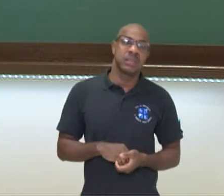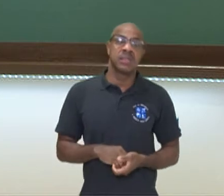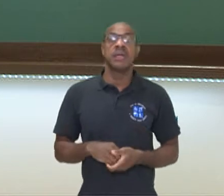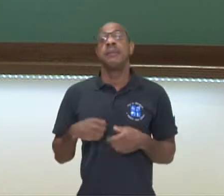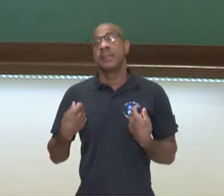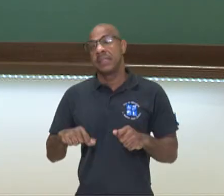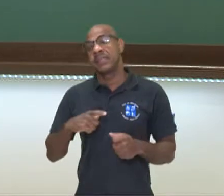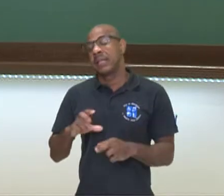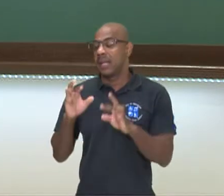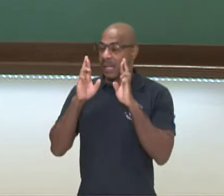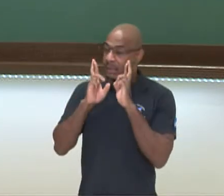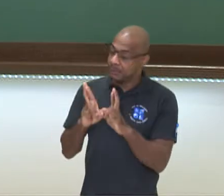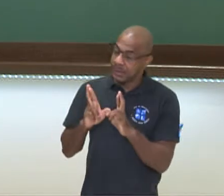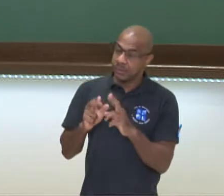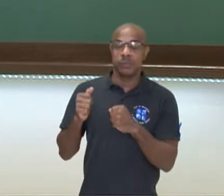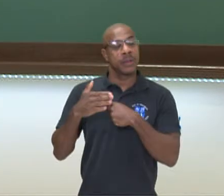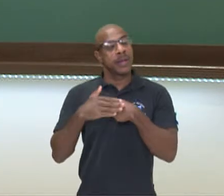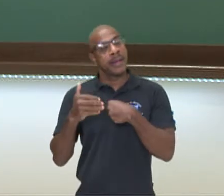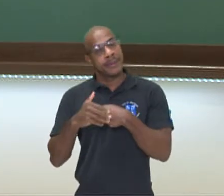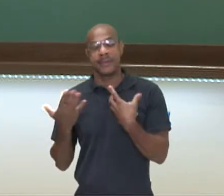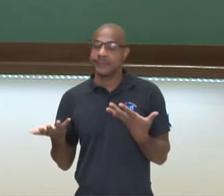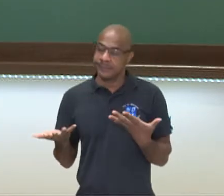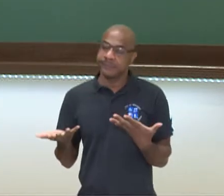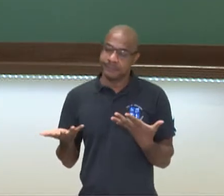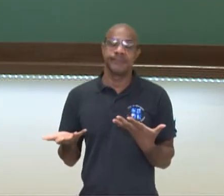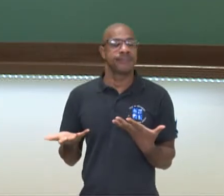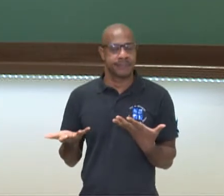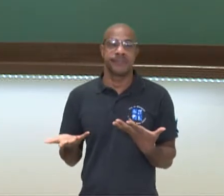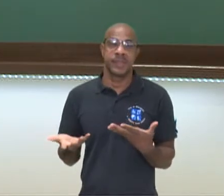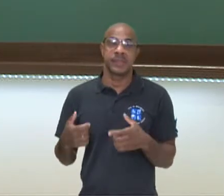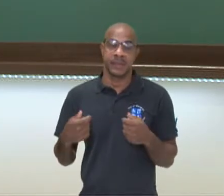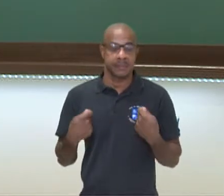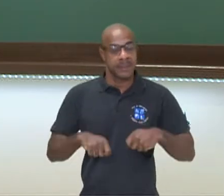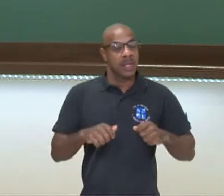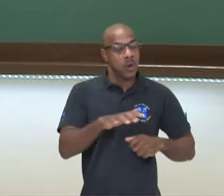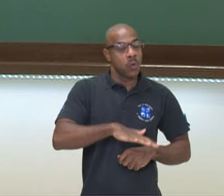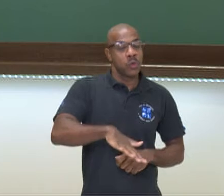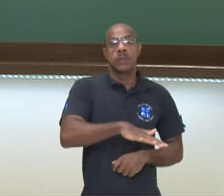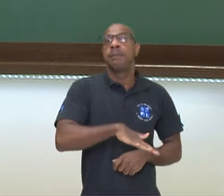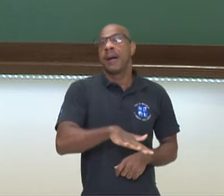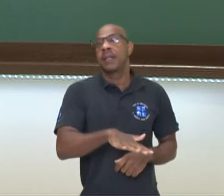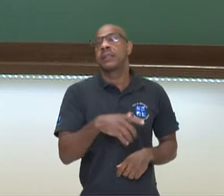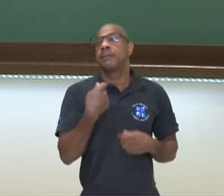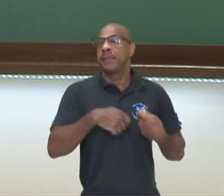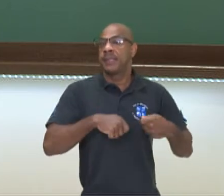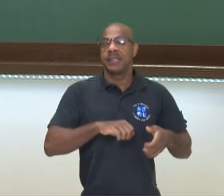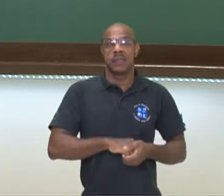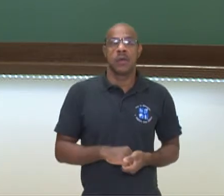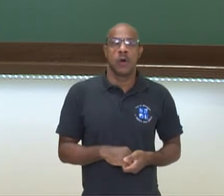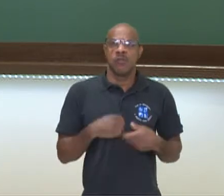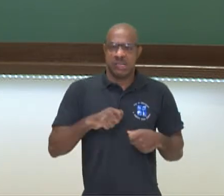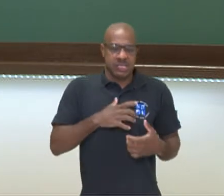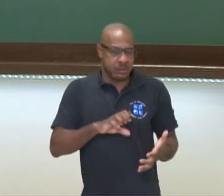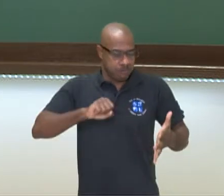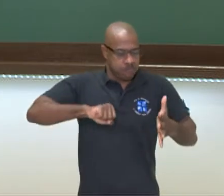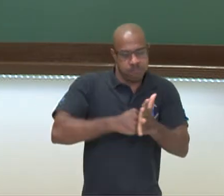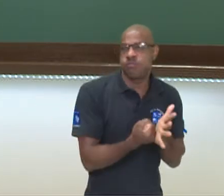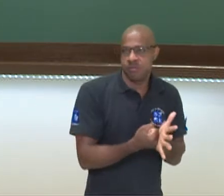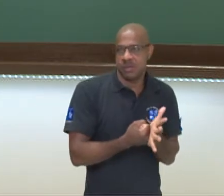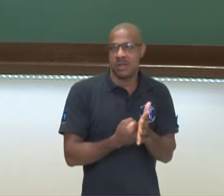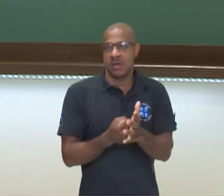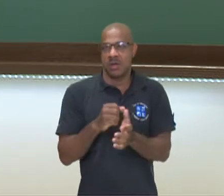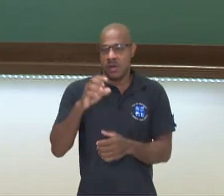com respeito também, com carinho, dando a eles o espaço que eles precisam. Ou você vai querer trancar um elefante numa